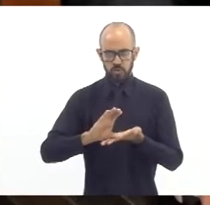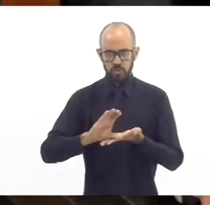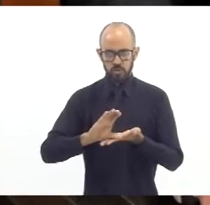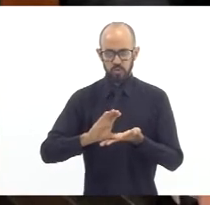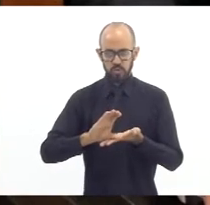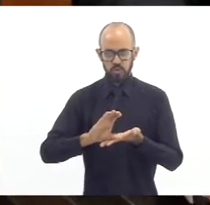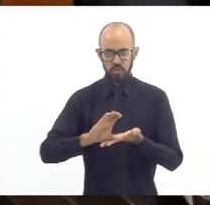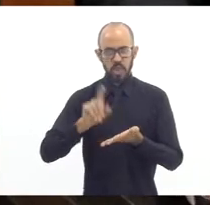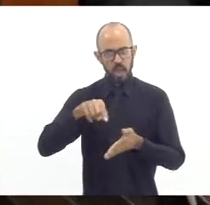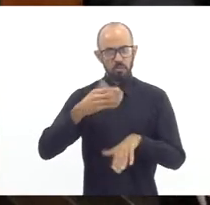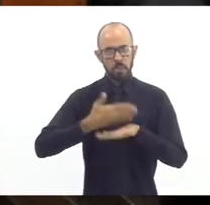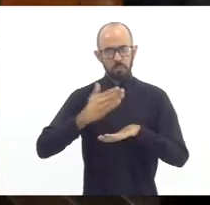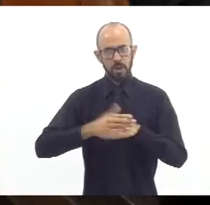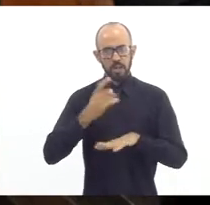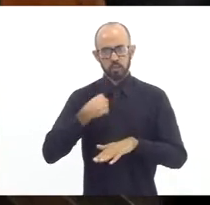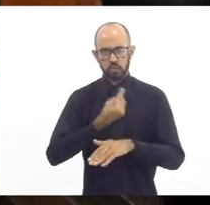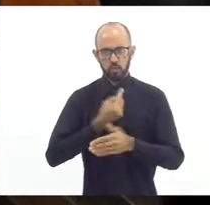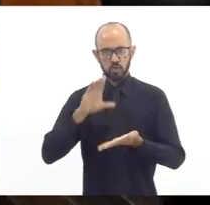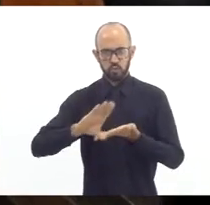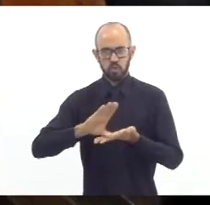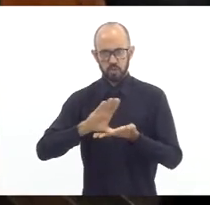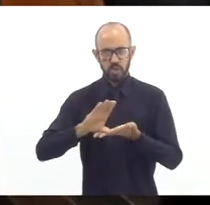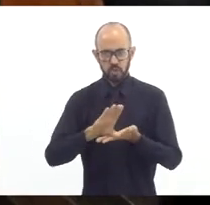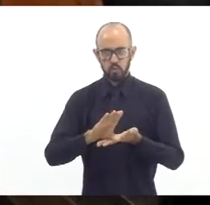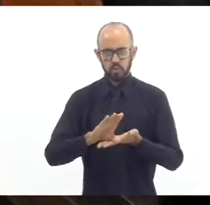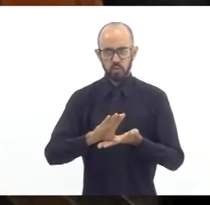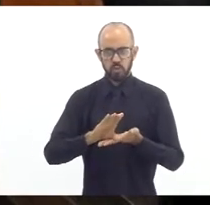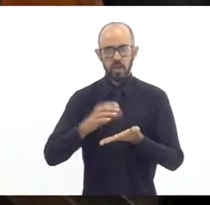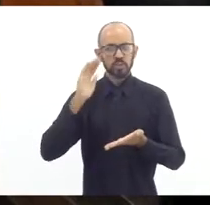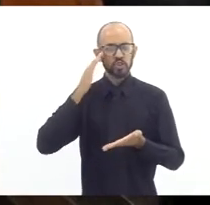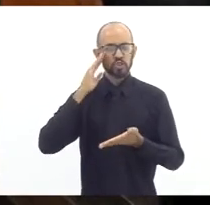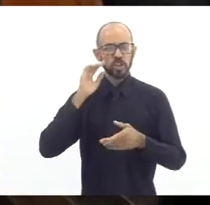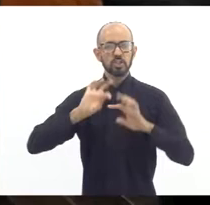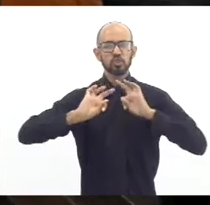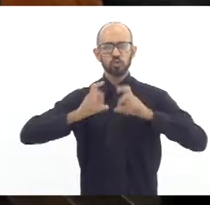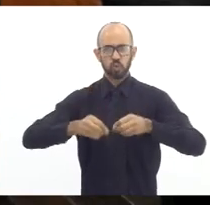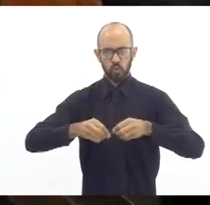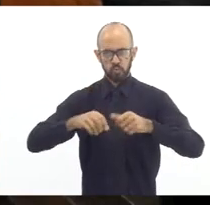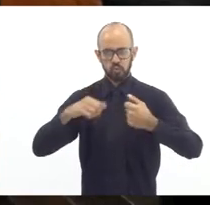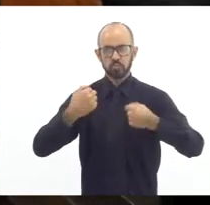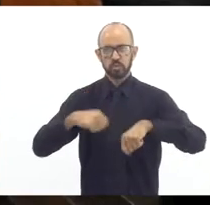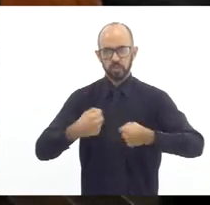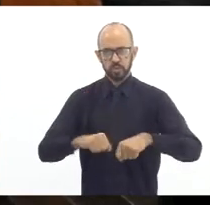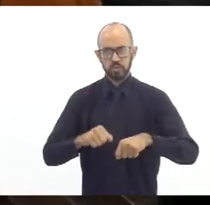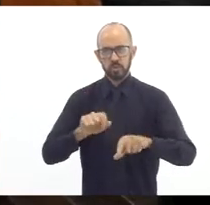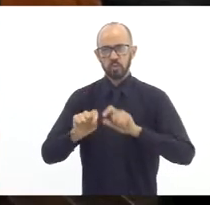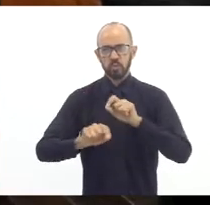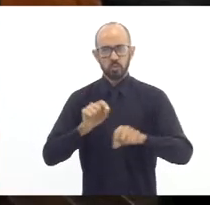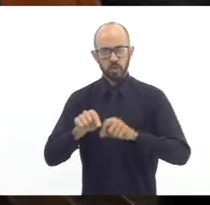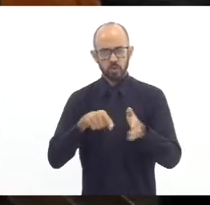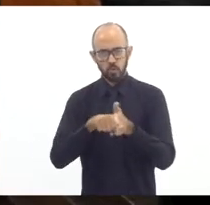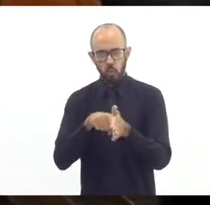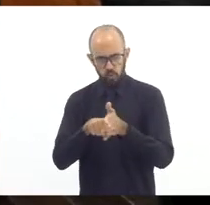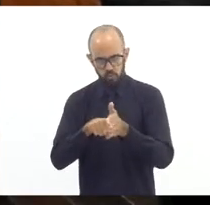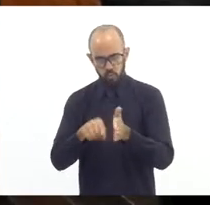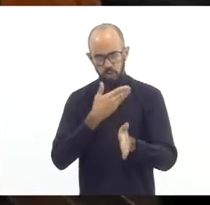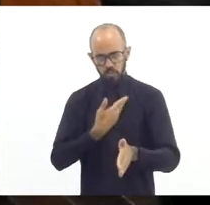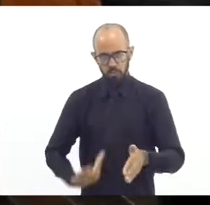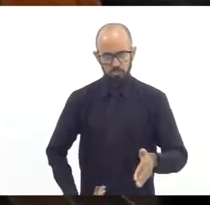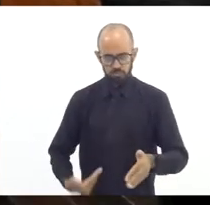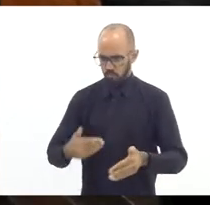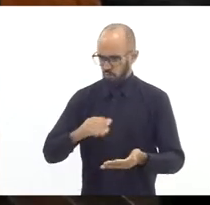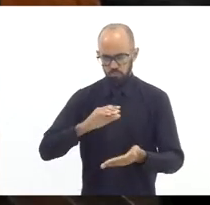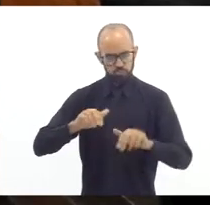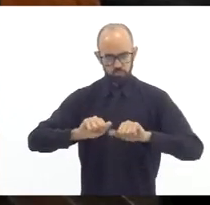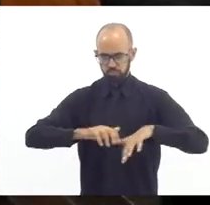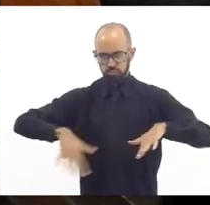conselho, nós decidimos e entendemos que todas elas são carecedoras de consulta pública. Pois é, mas o que